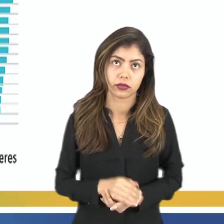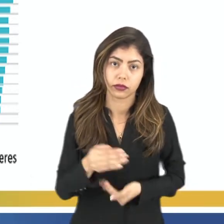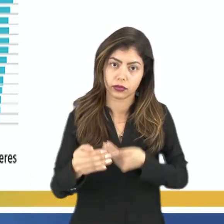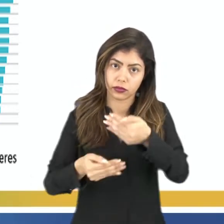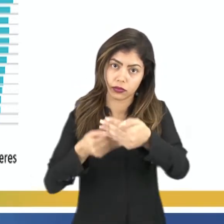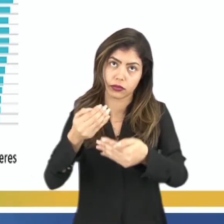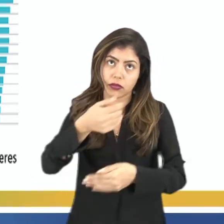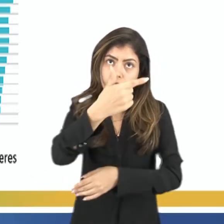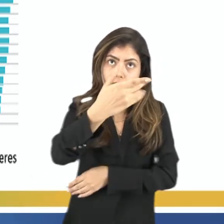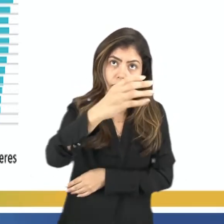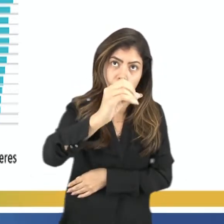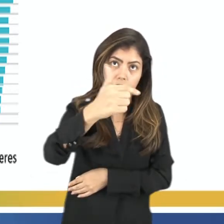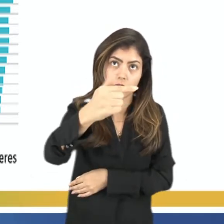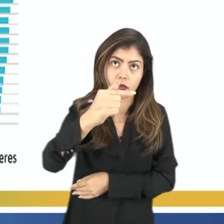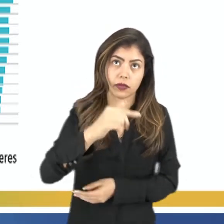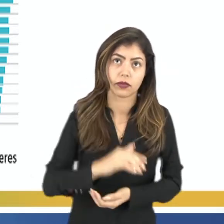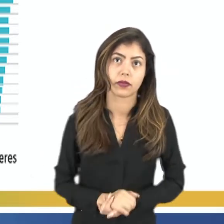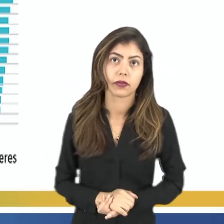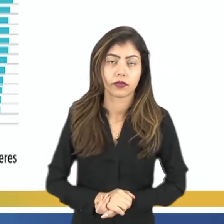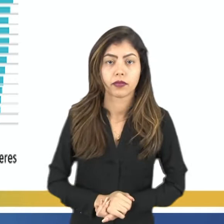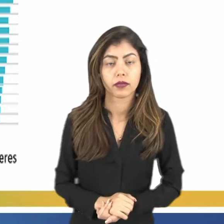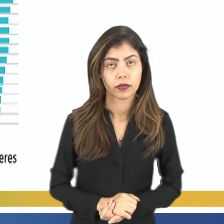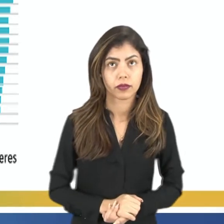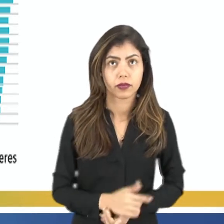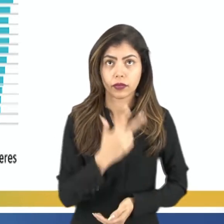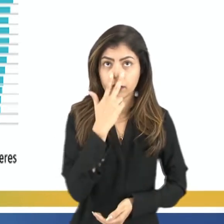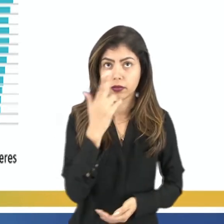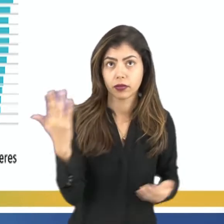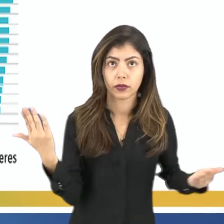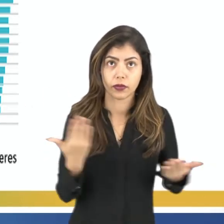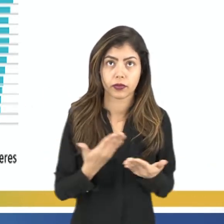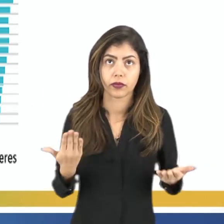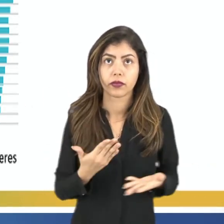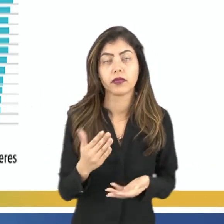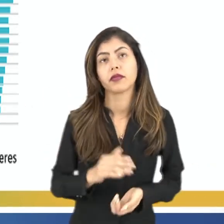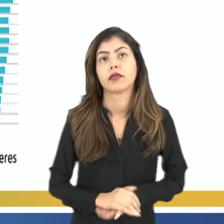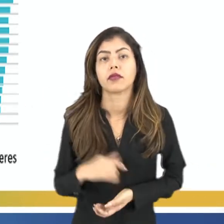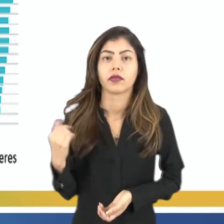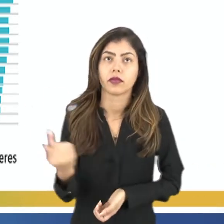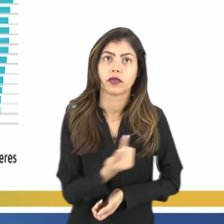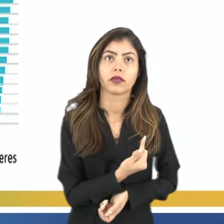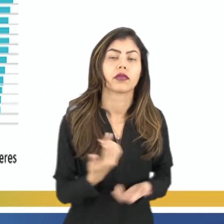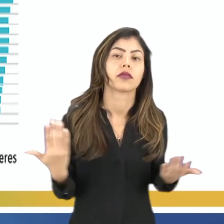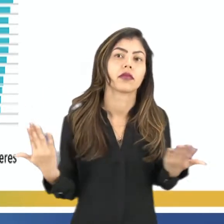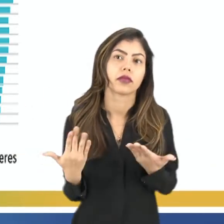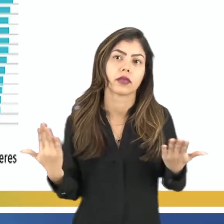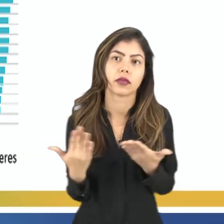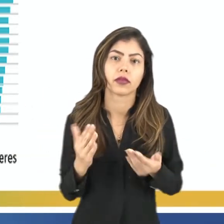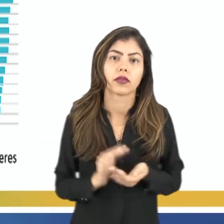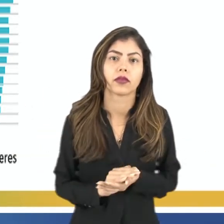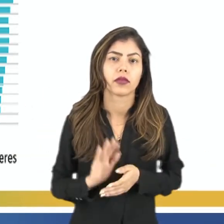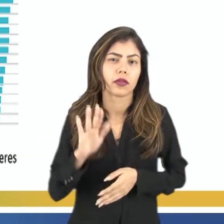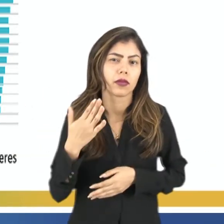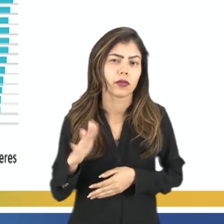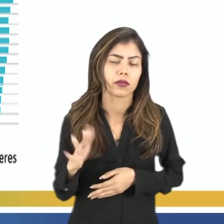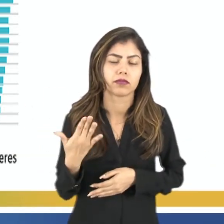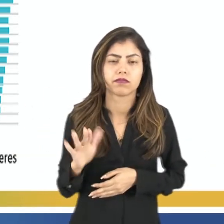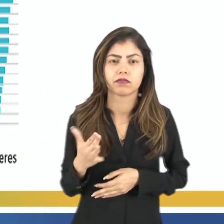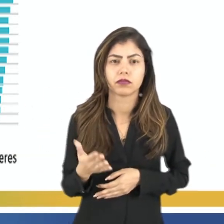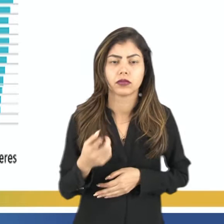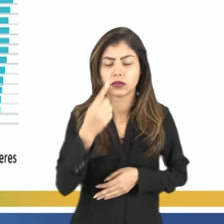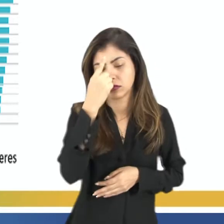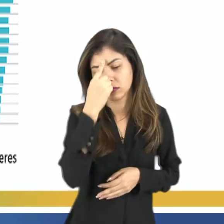Como ele era, uma evolução para 2017, tá? Que é o que mais se parece hoje com a nossa pirâmide etária. E